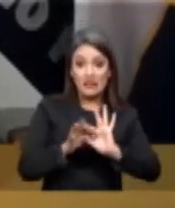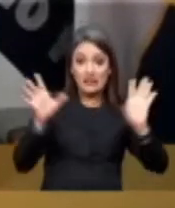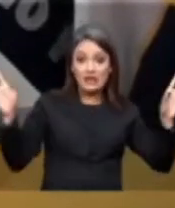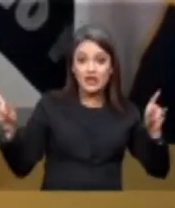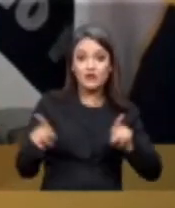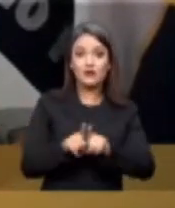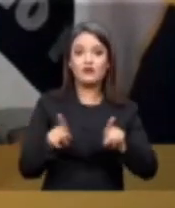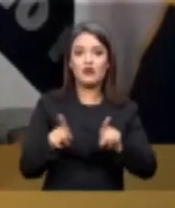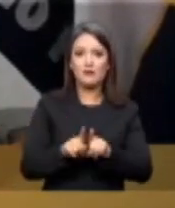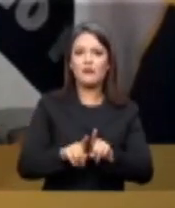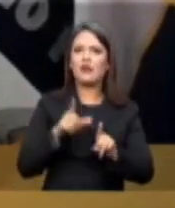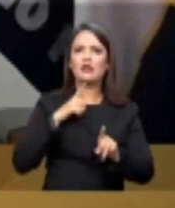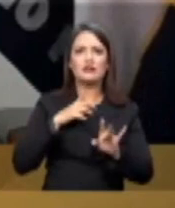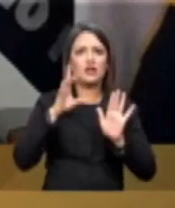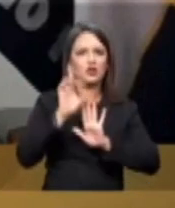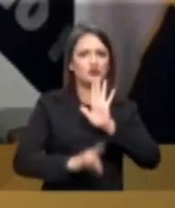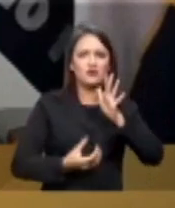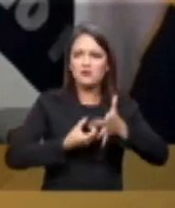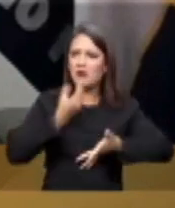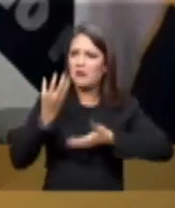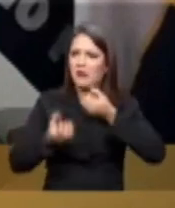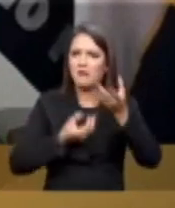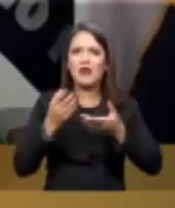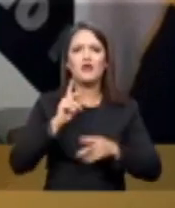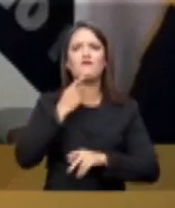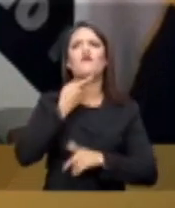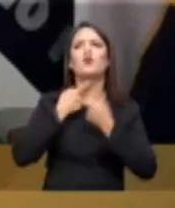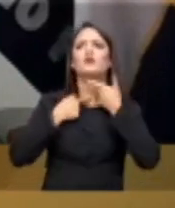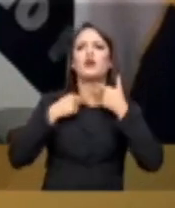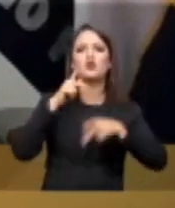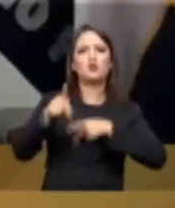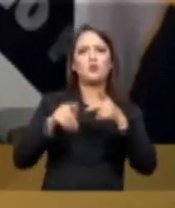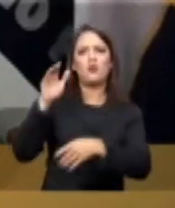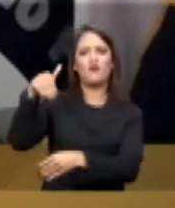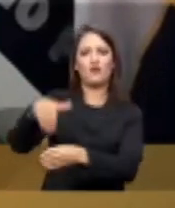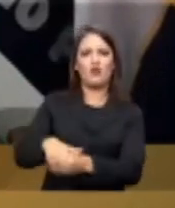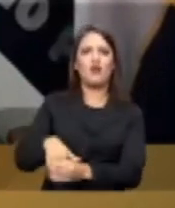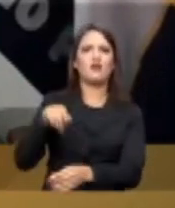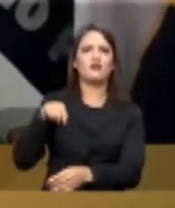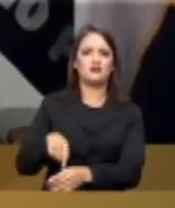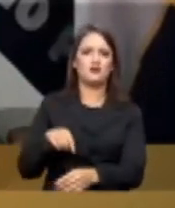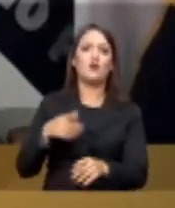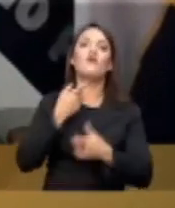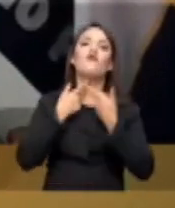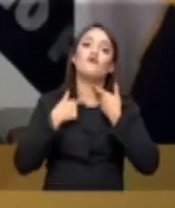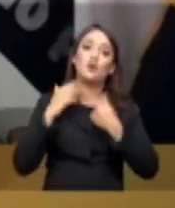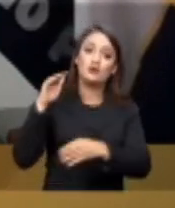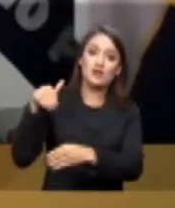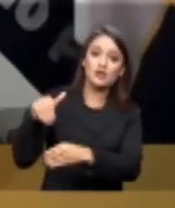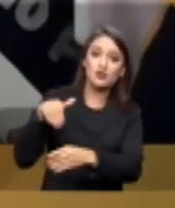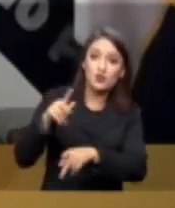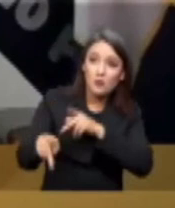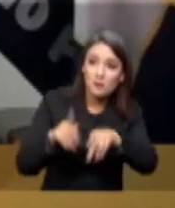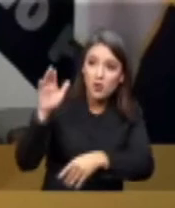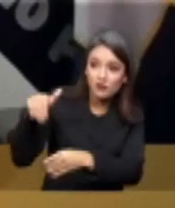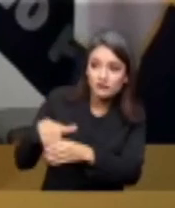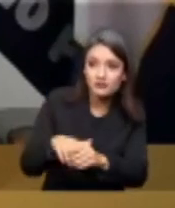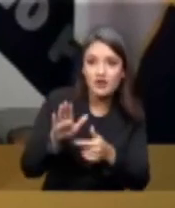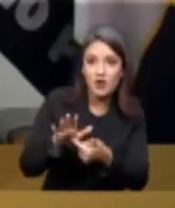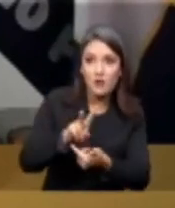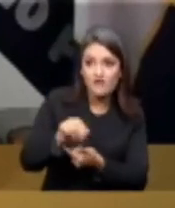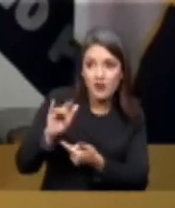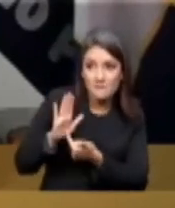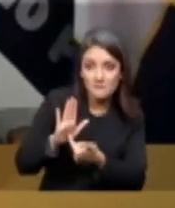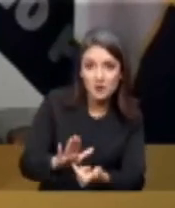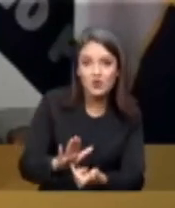segura manifestação da vontade popular nas eleições. A vontade do povo expressa nas urnas,